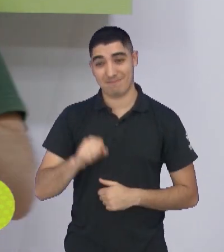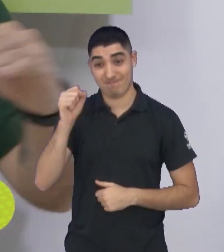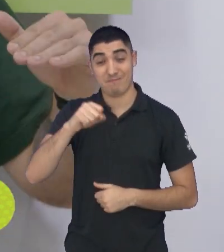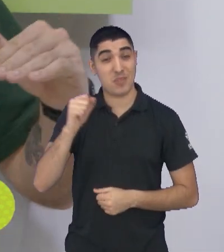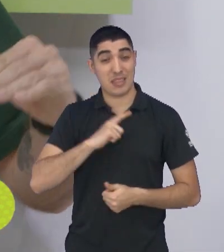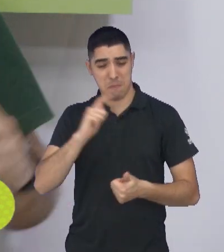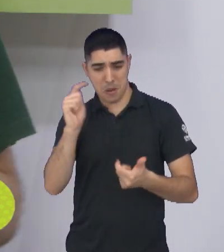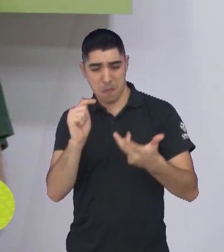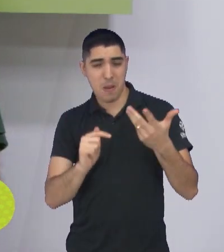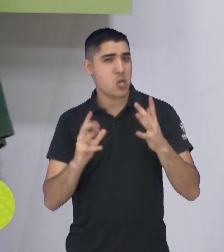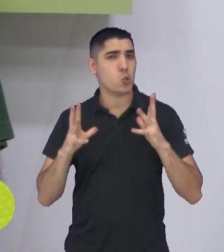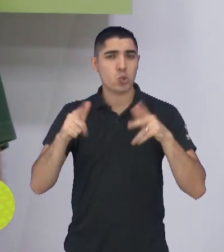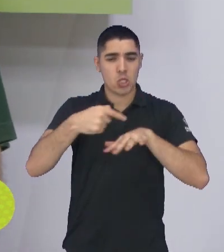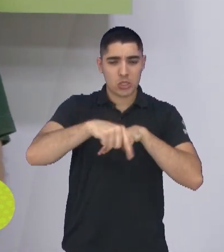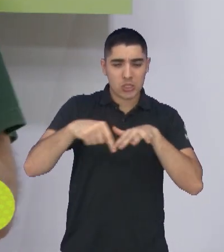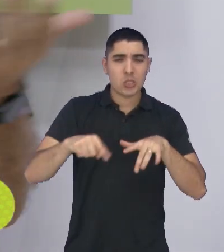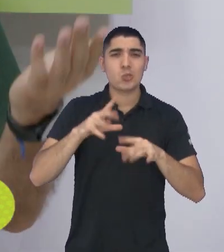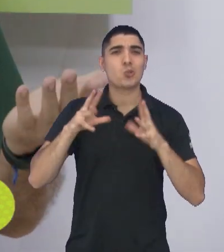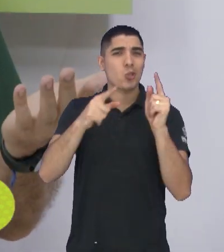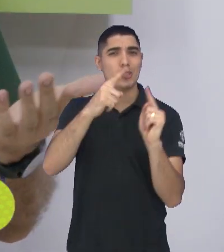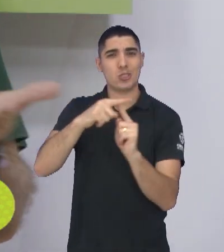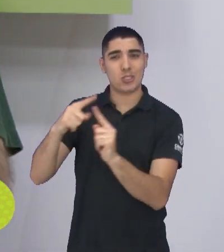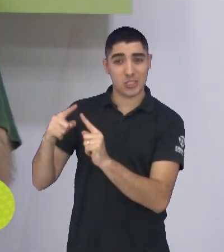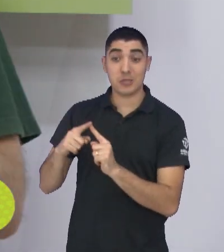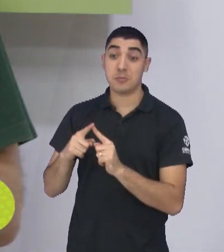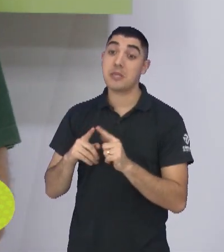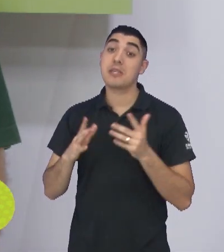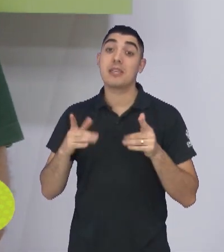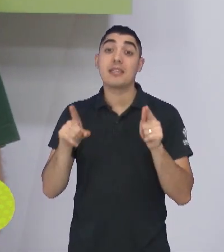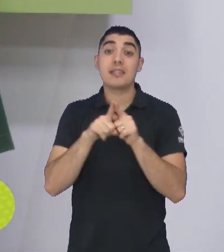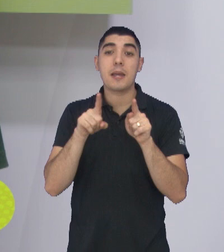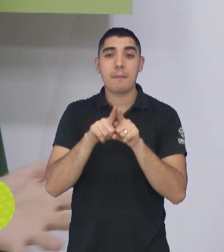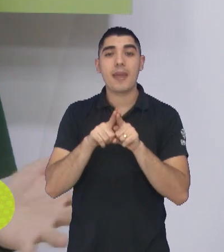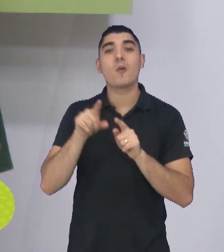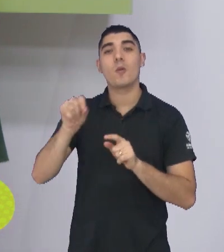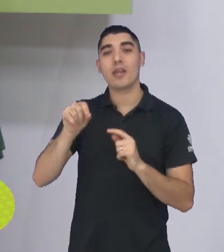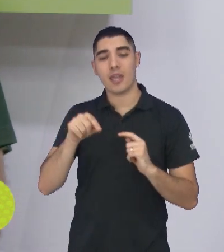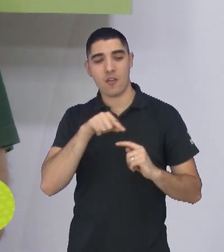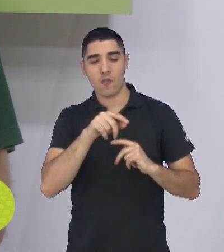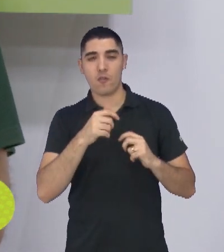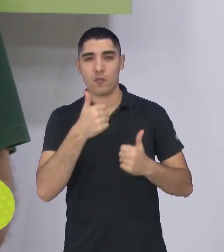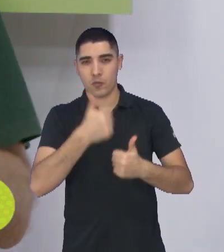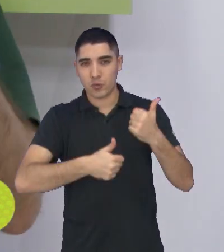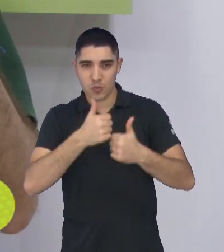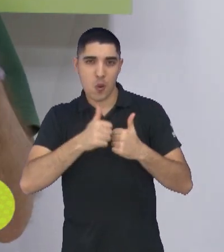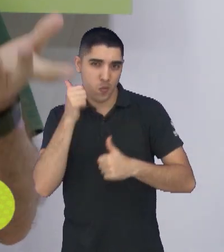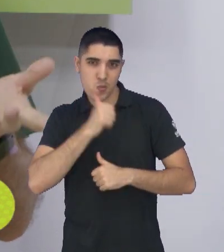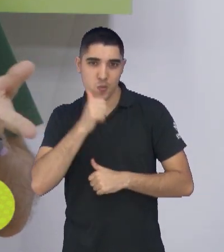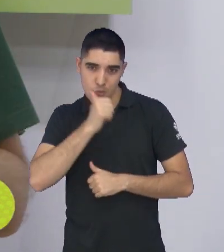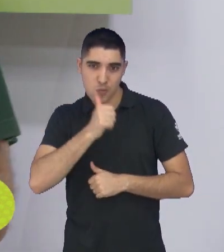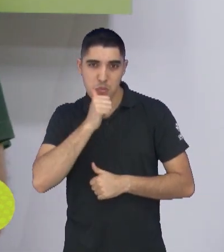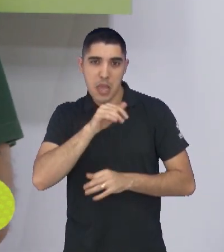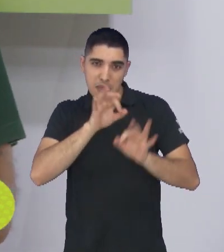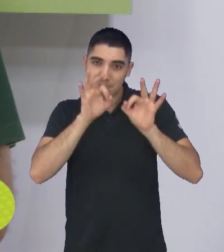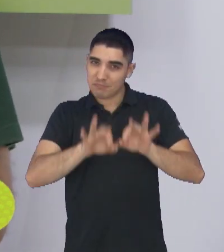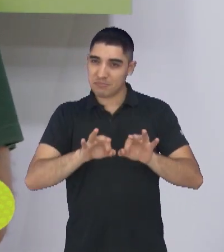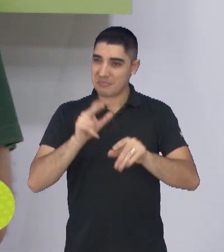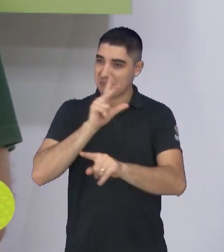em todos os terrenos. E uma grande zebra aí no final de semana foi a derrota do futebol feminino, né? Que era uma medalha quase certa